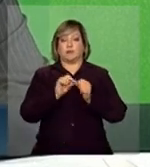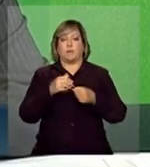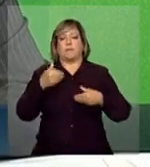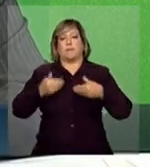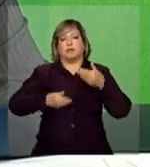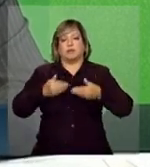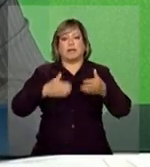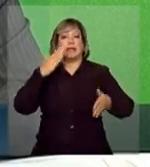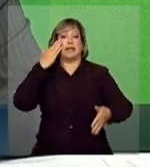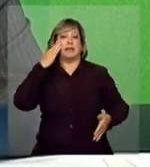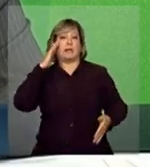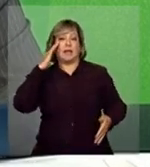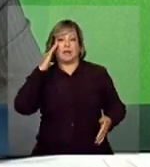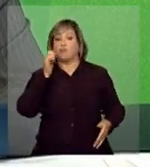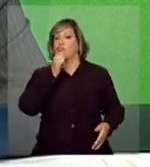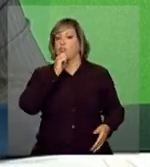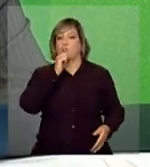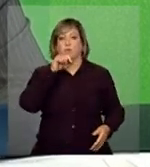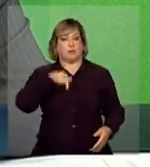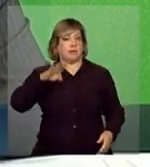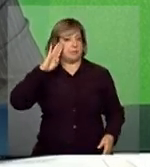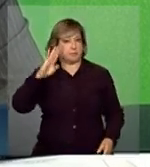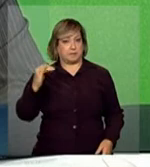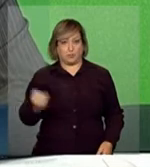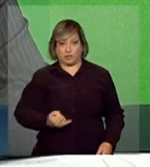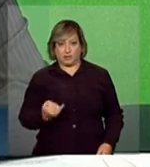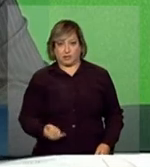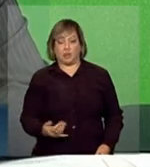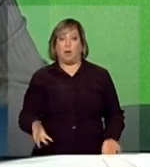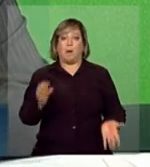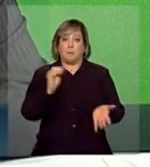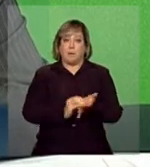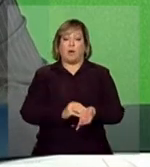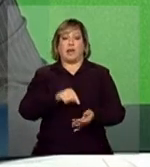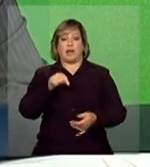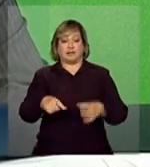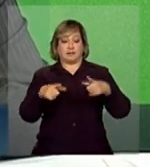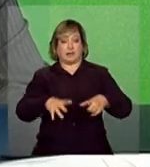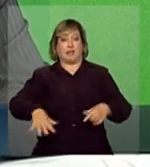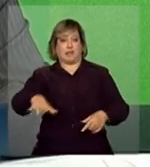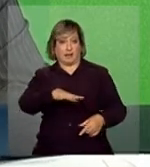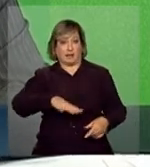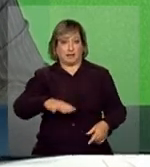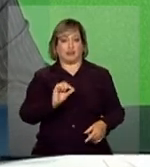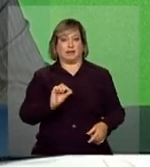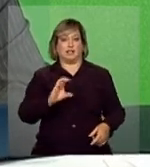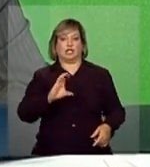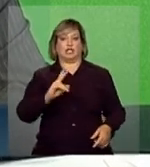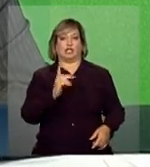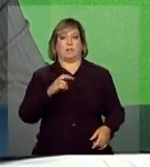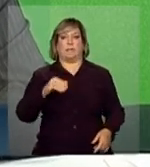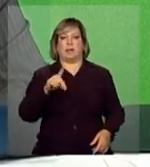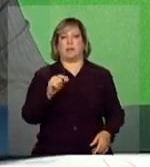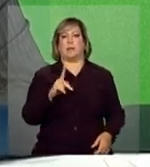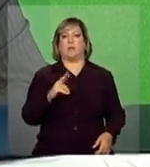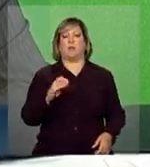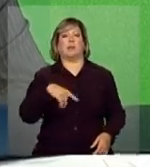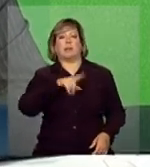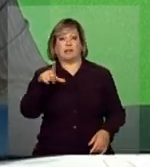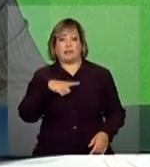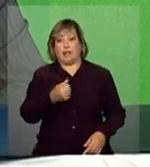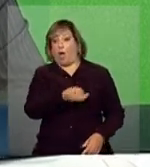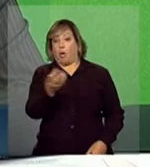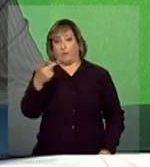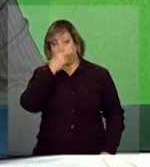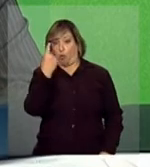na prioridade e colocando essa área em chamada pública, onde, tendo um interessado,